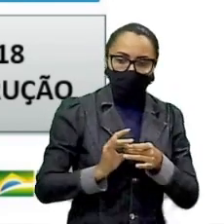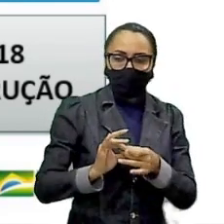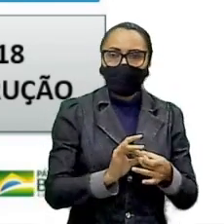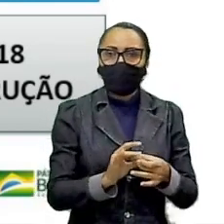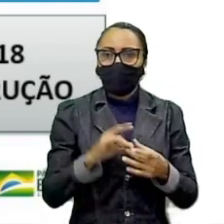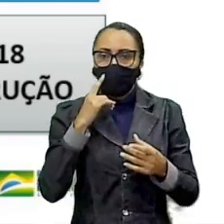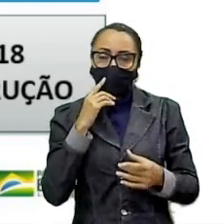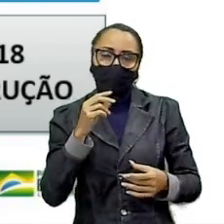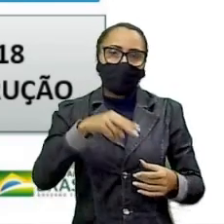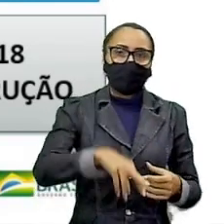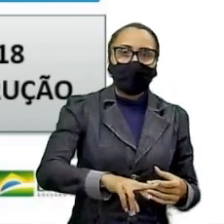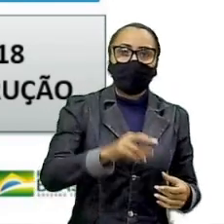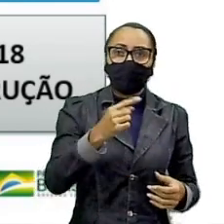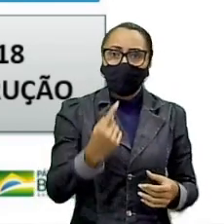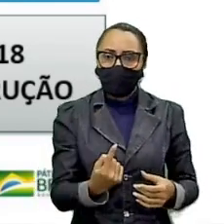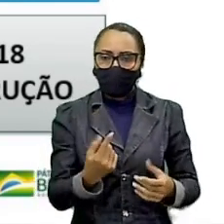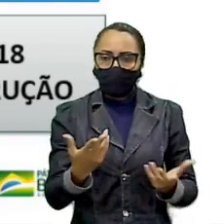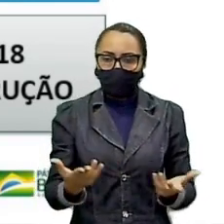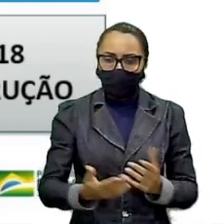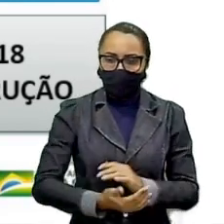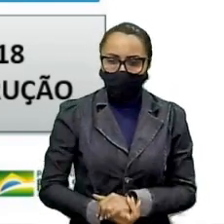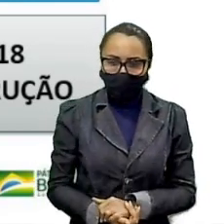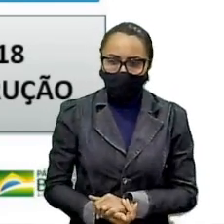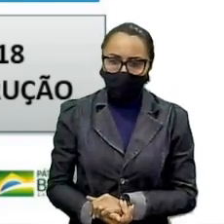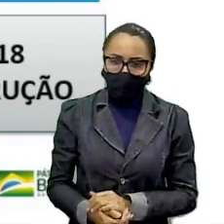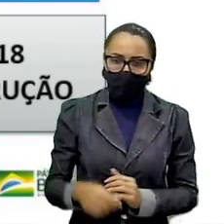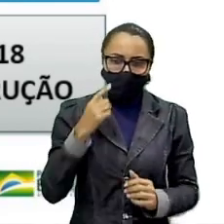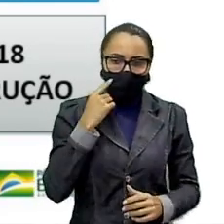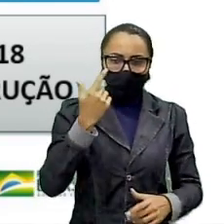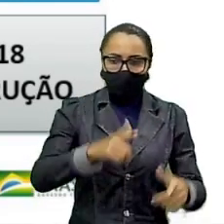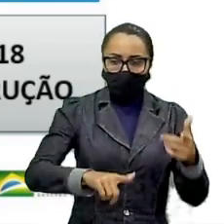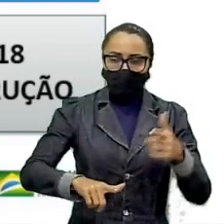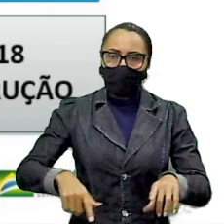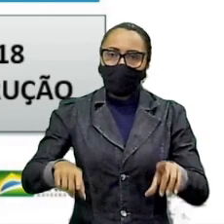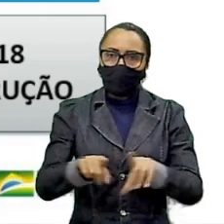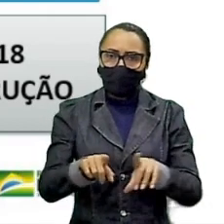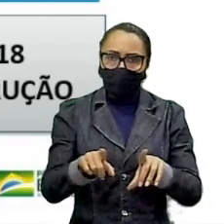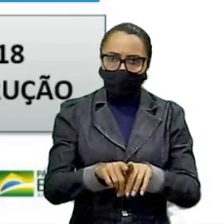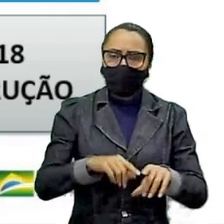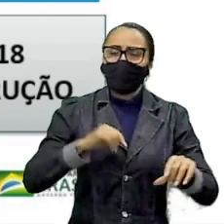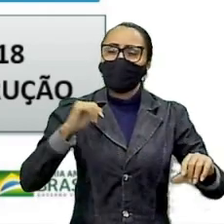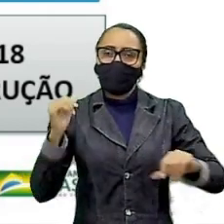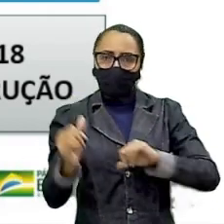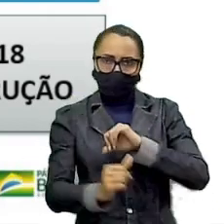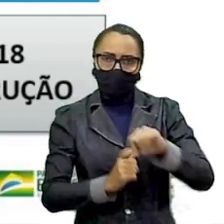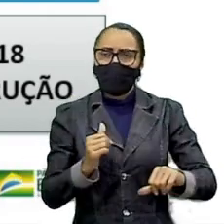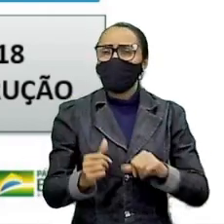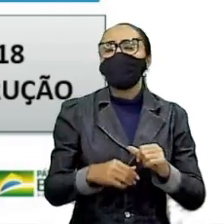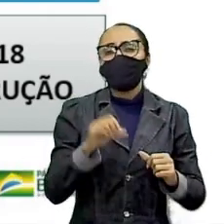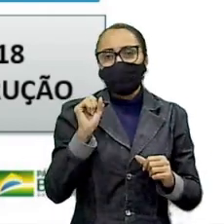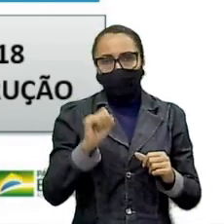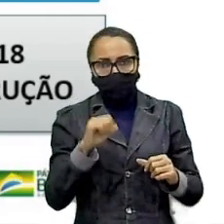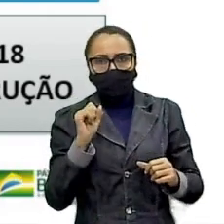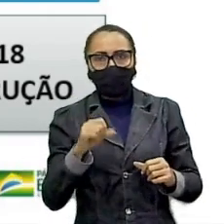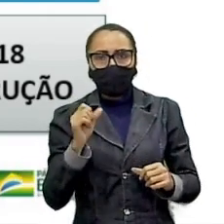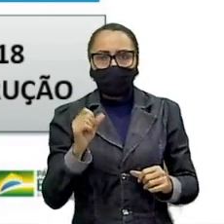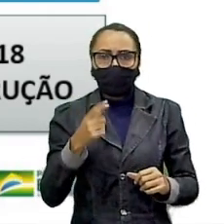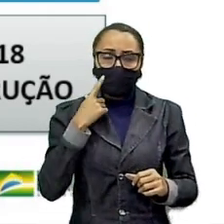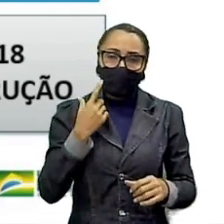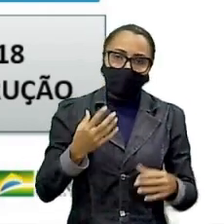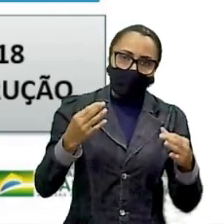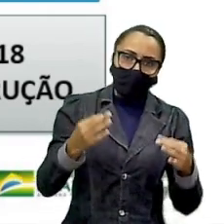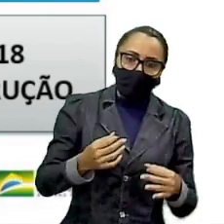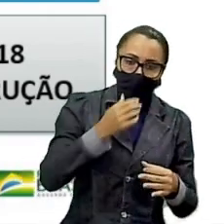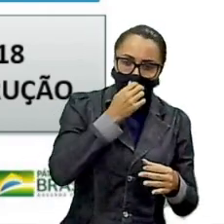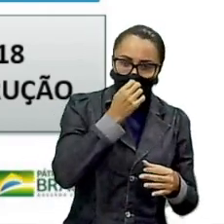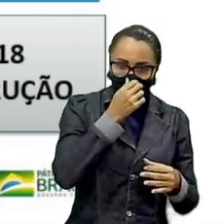a NR1. Então, por isso que as outras NRs também sofreram essas modificações, justamente para